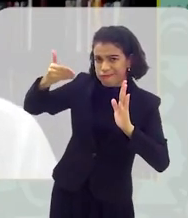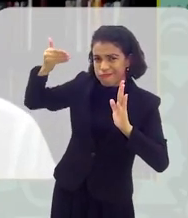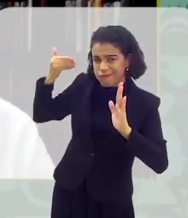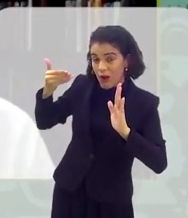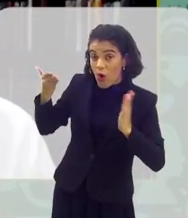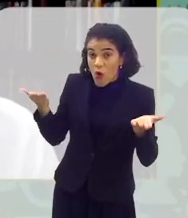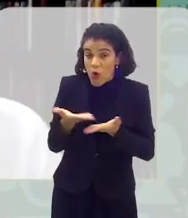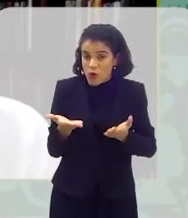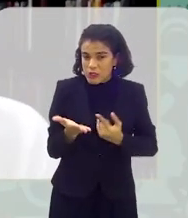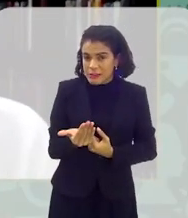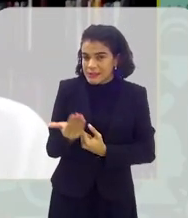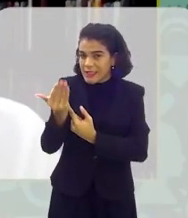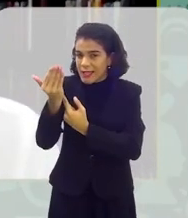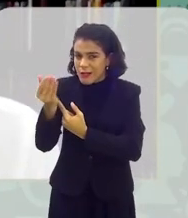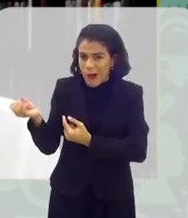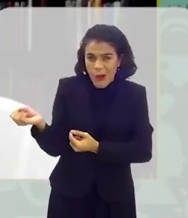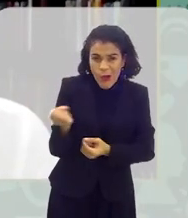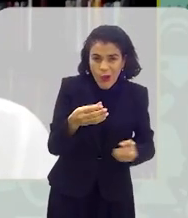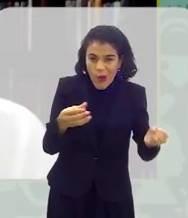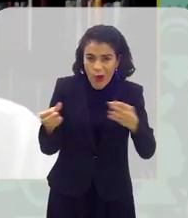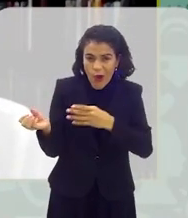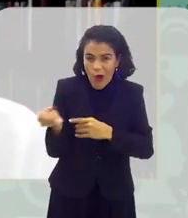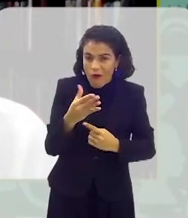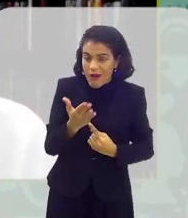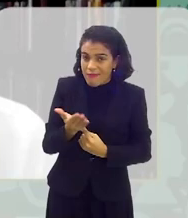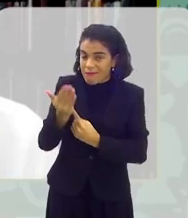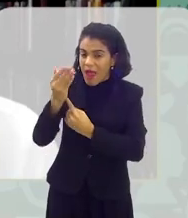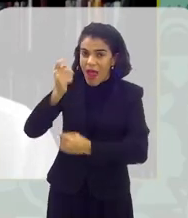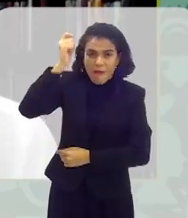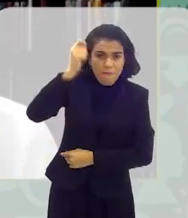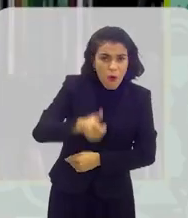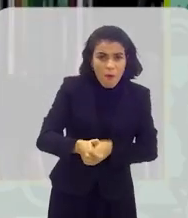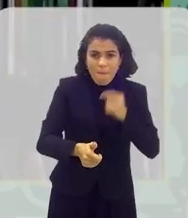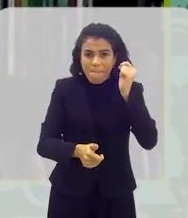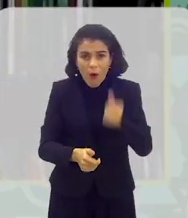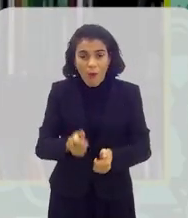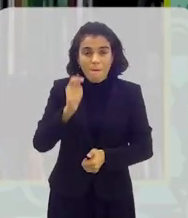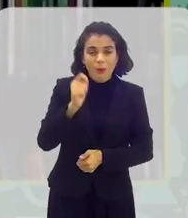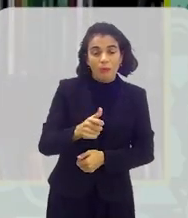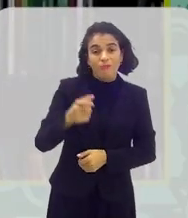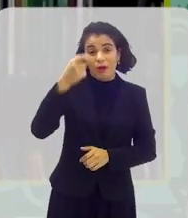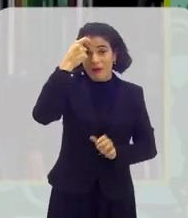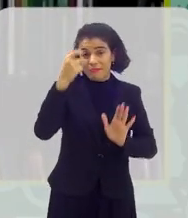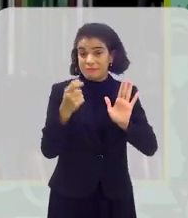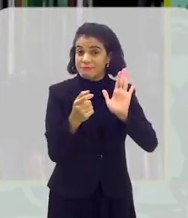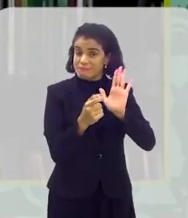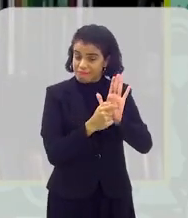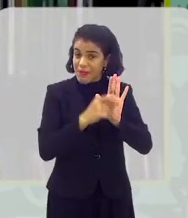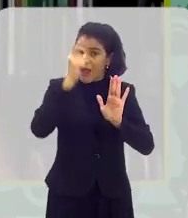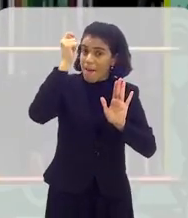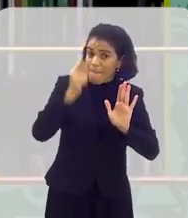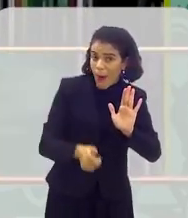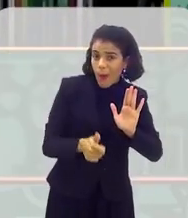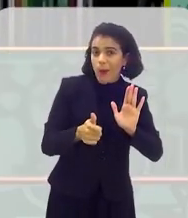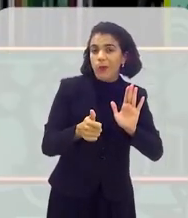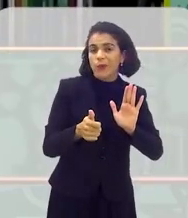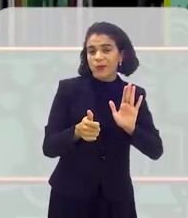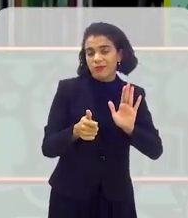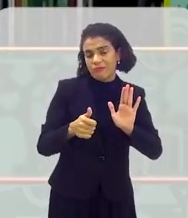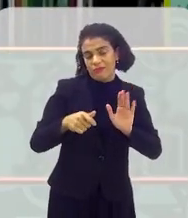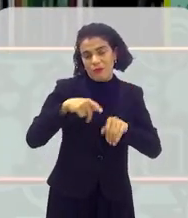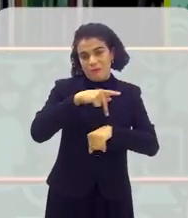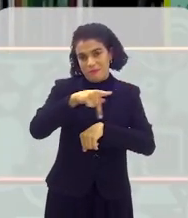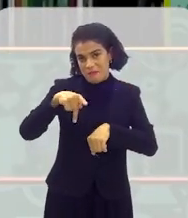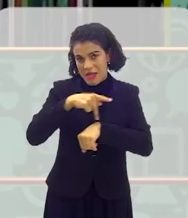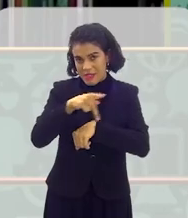hoje a tecnologia as novas tecnologias chegam muito mais rápidas então a inteligência artificial ela ela chegará